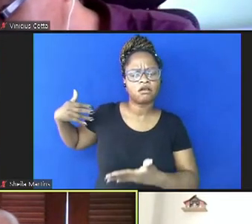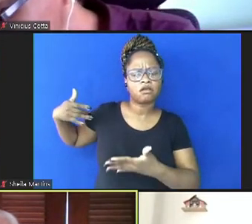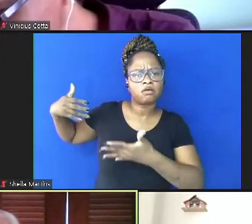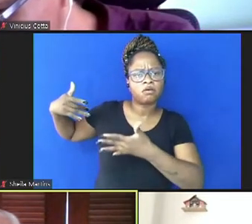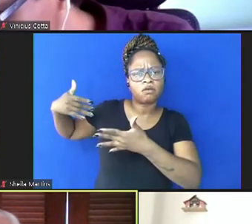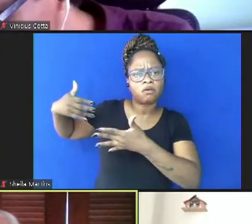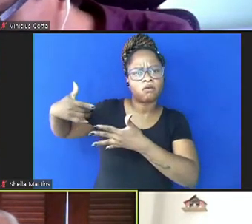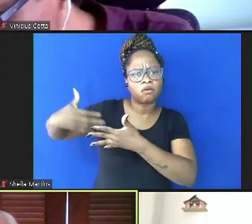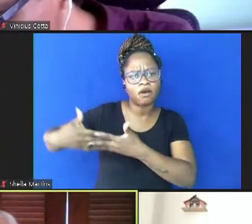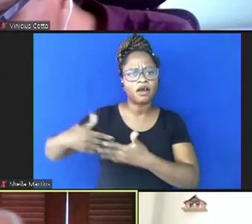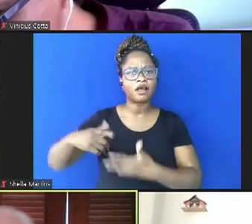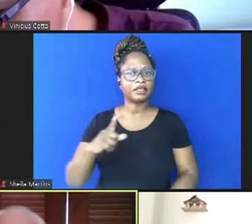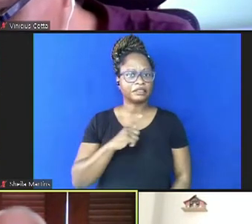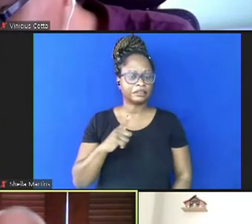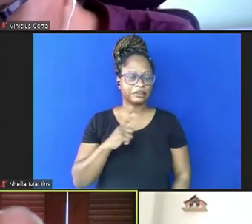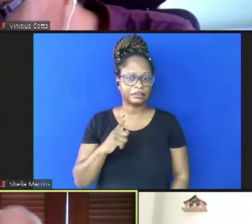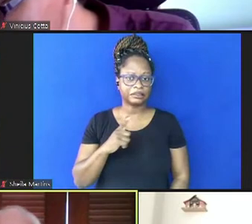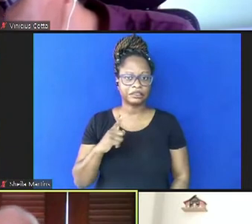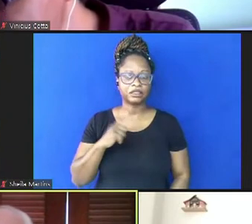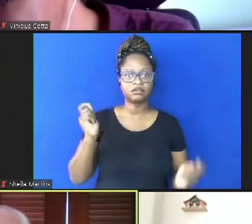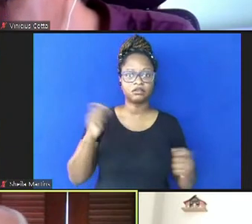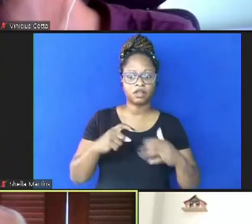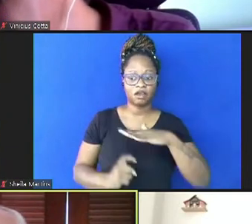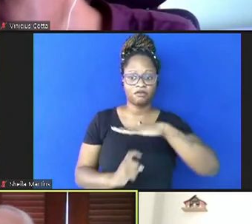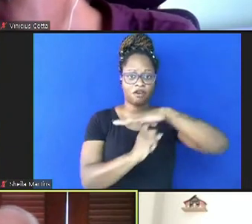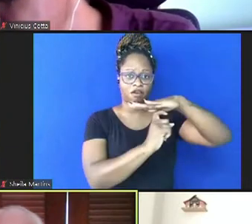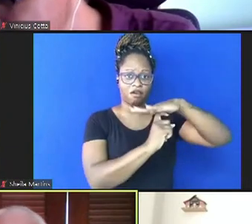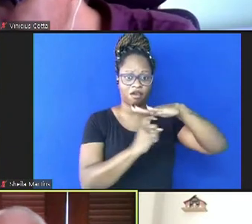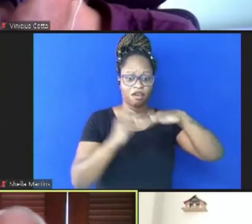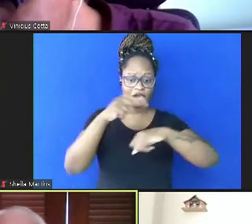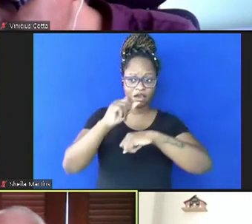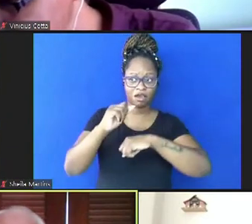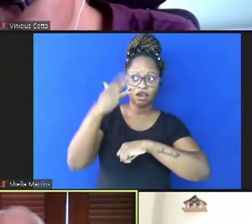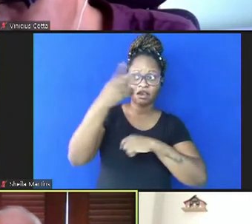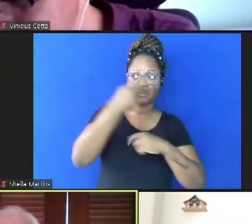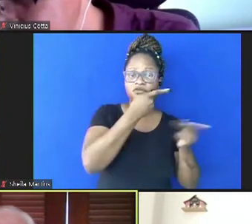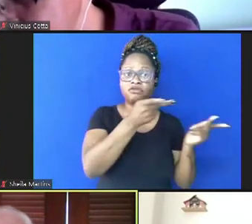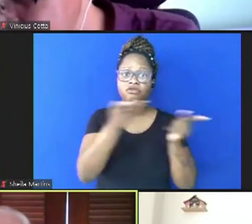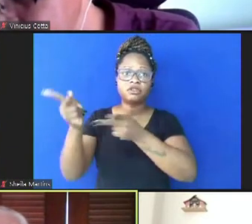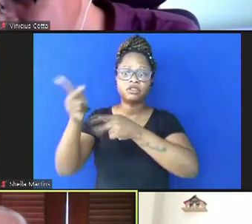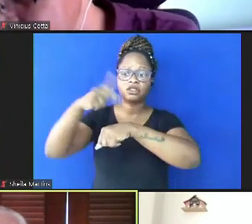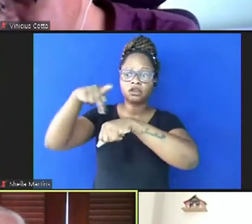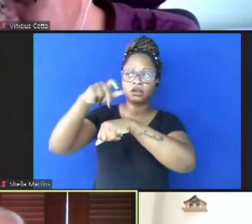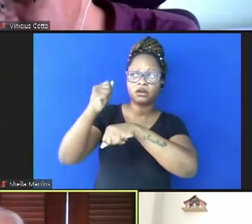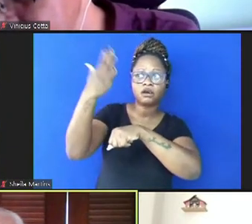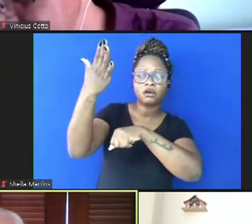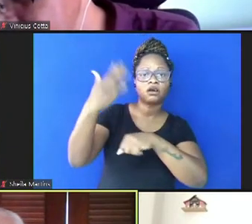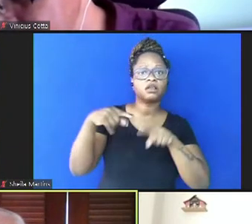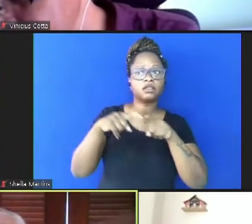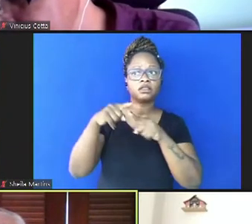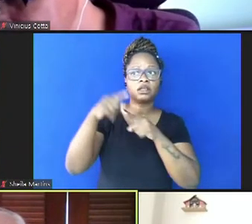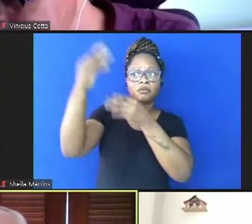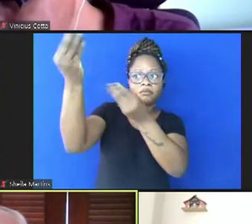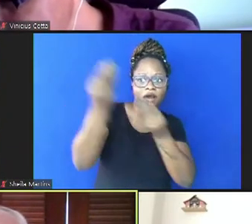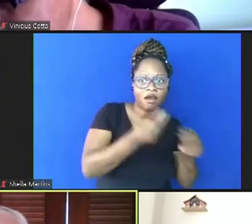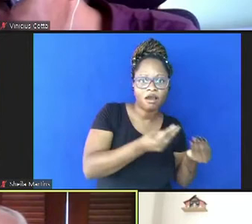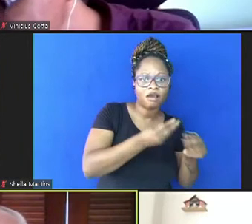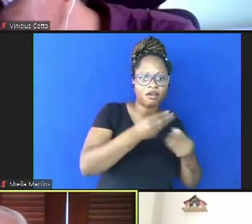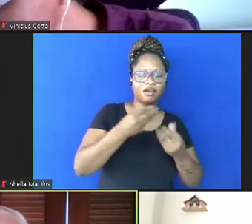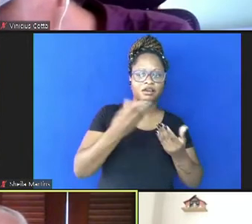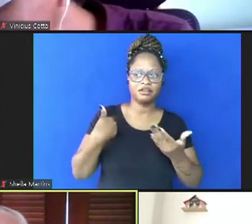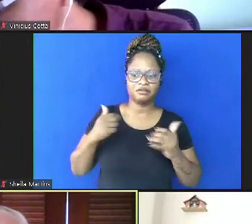tanto em feiras internacionais, como visitas internacionais, como visitantes da mais alta